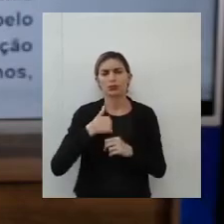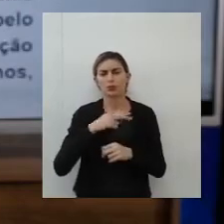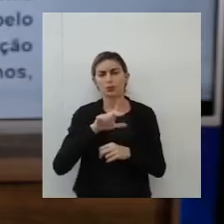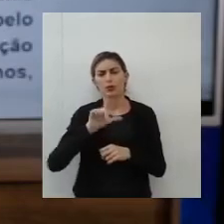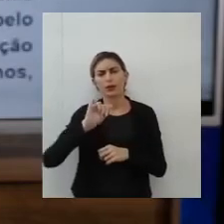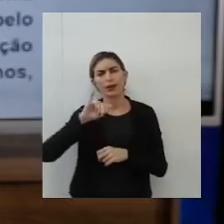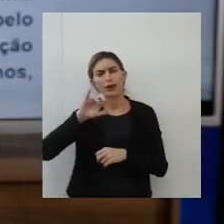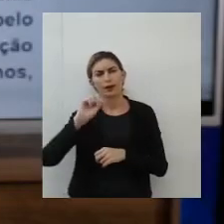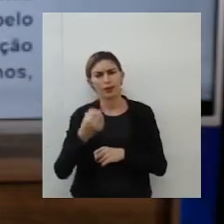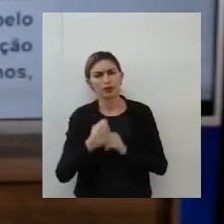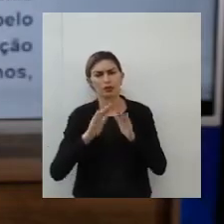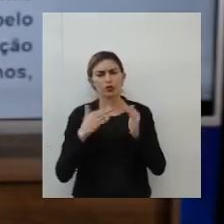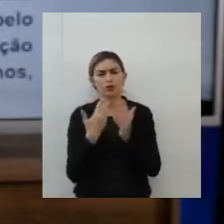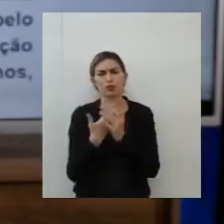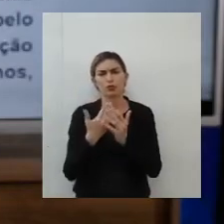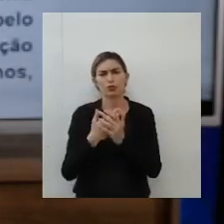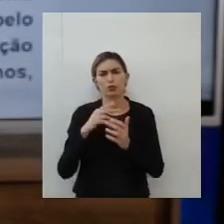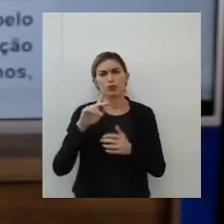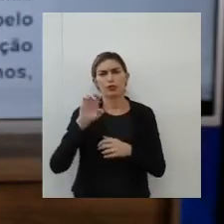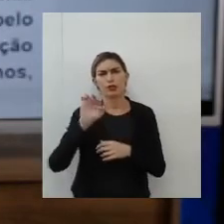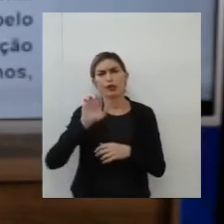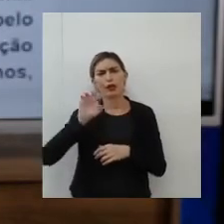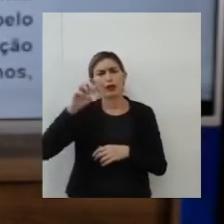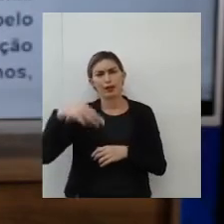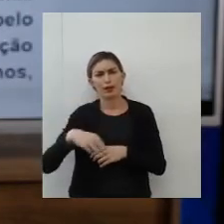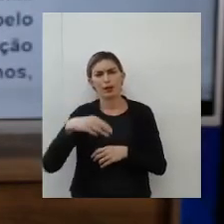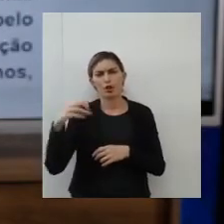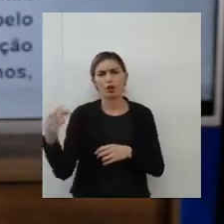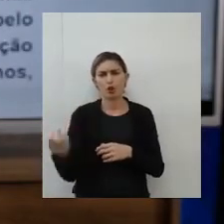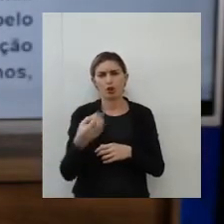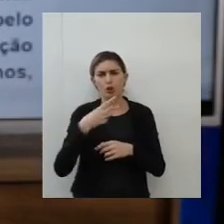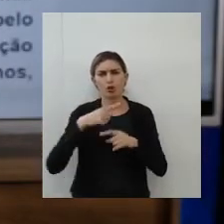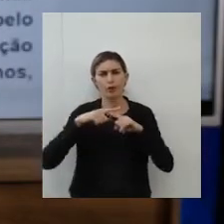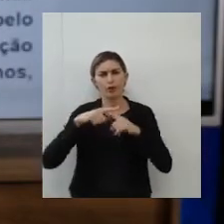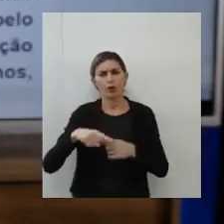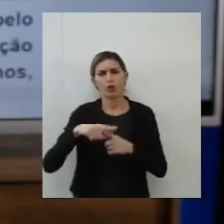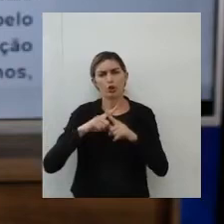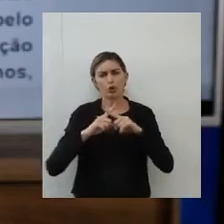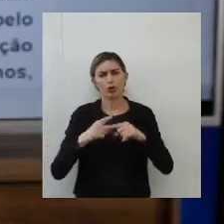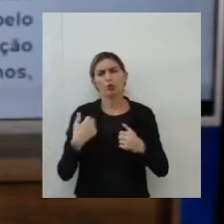Laís. Sou da escola Erenf Nova Cruz.